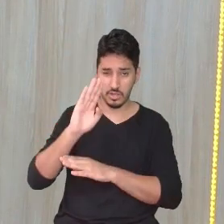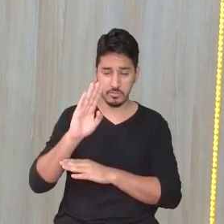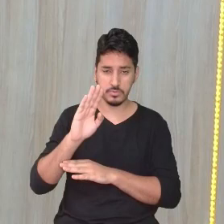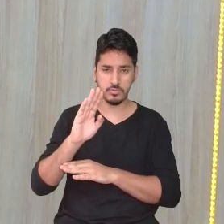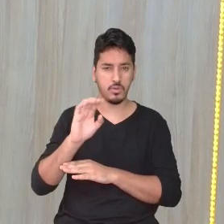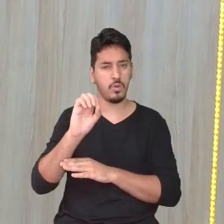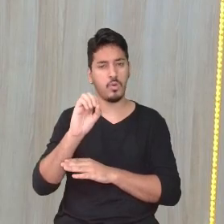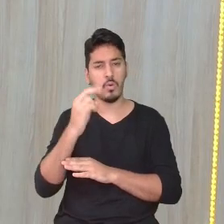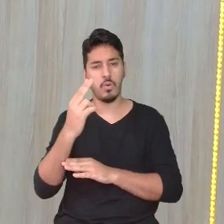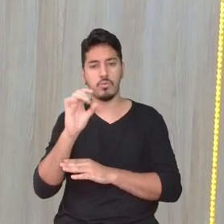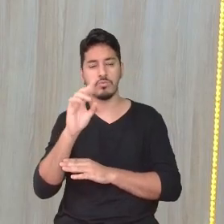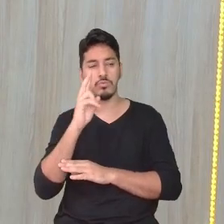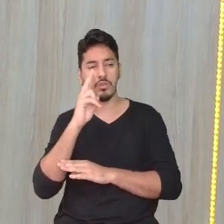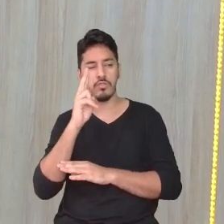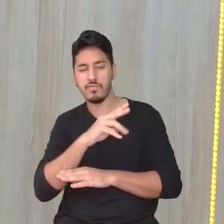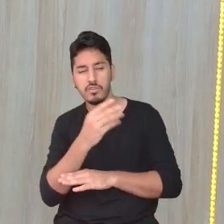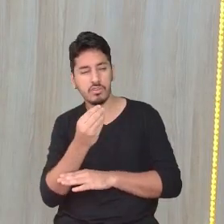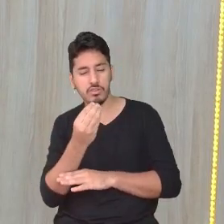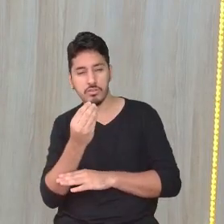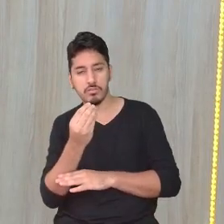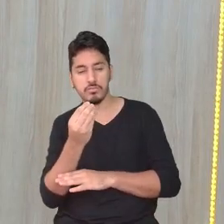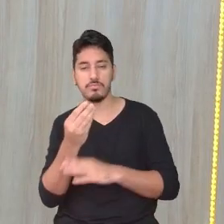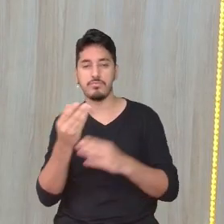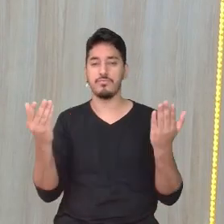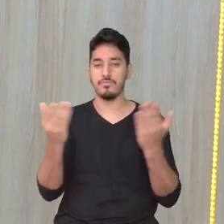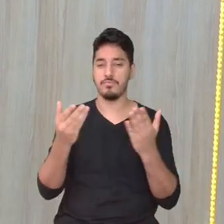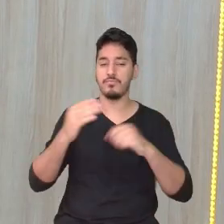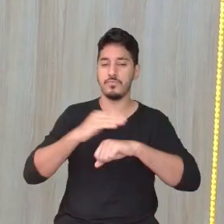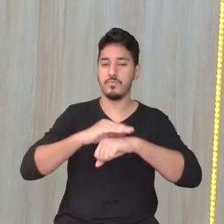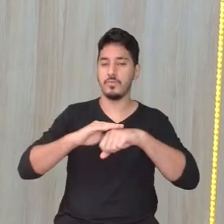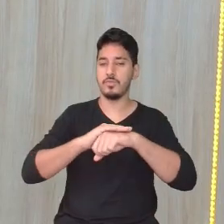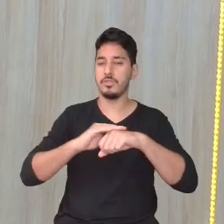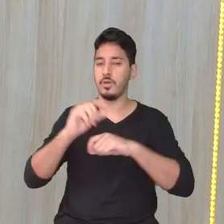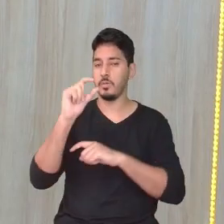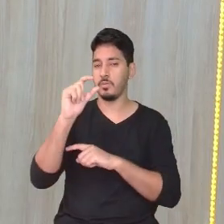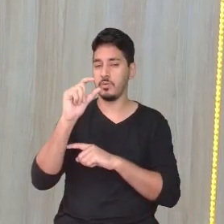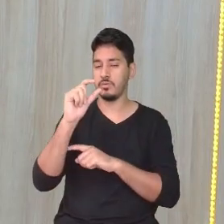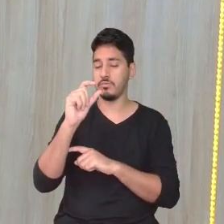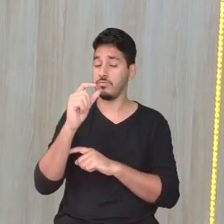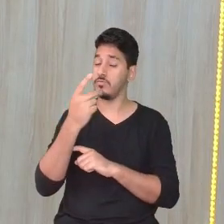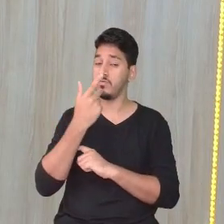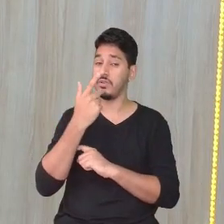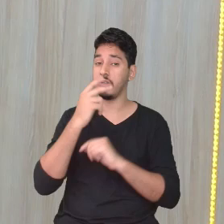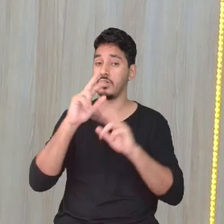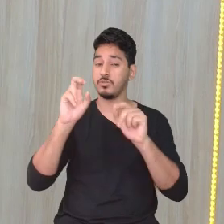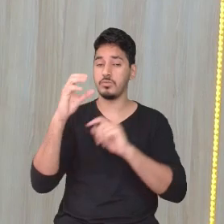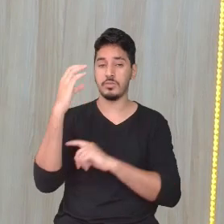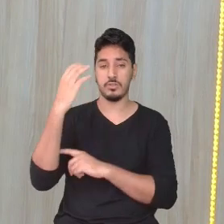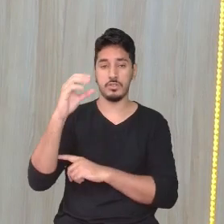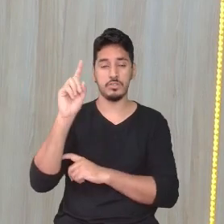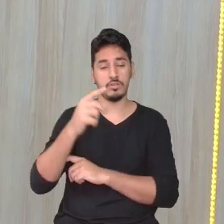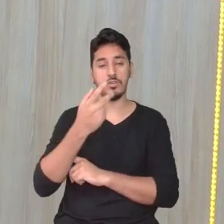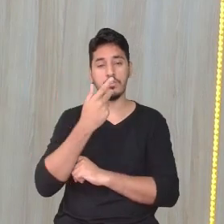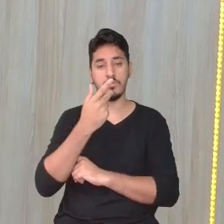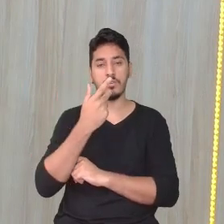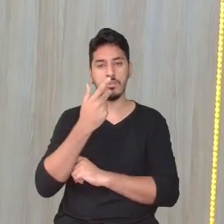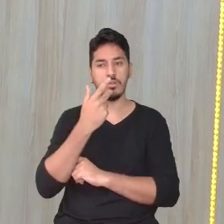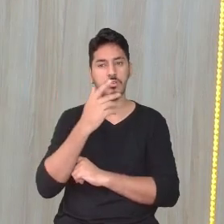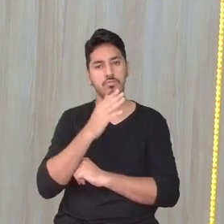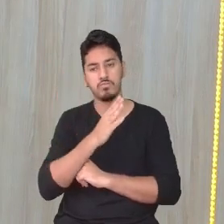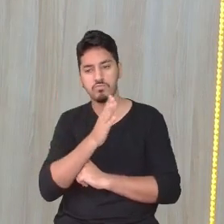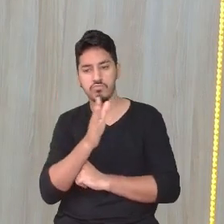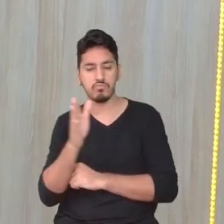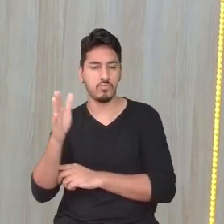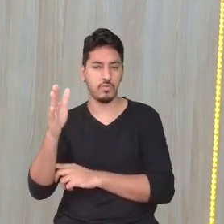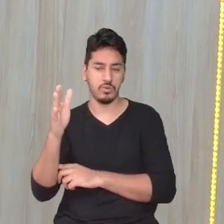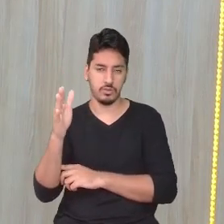ou só viu por alto, hoje a gente vai conversar um pouco a respeito, porque falar em ciências é falar em um ramo, em uma